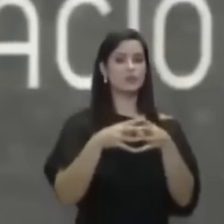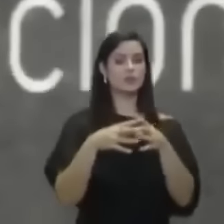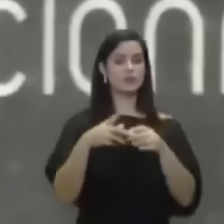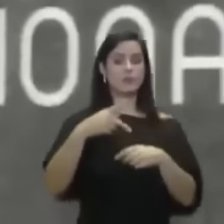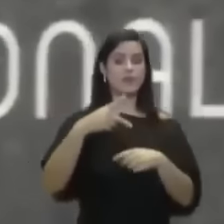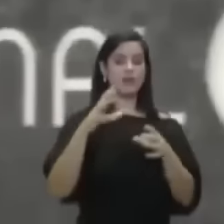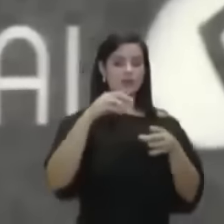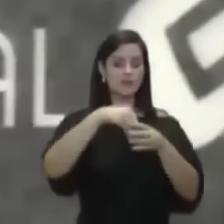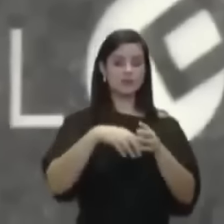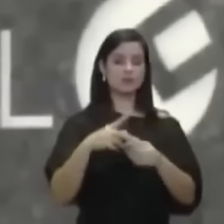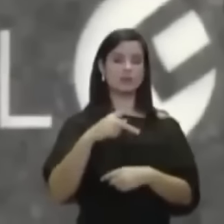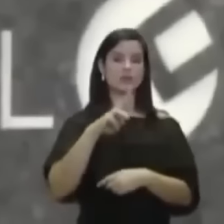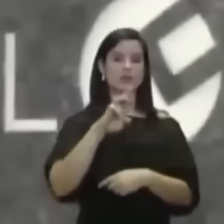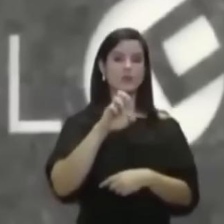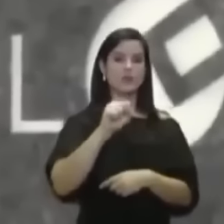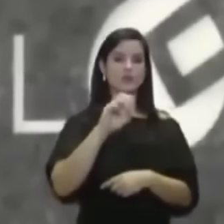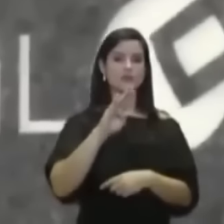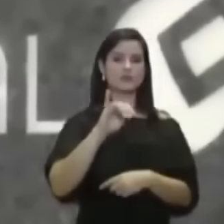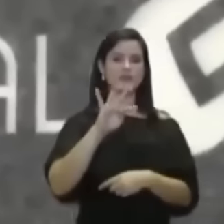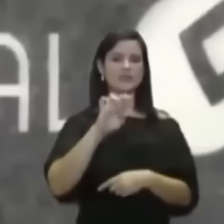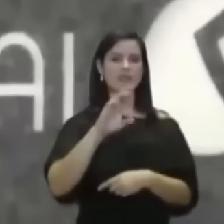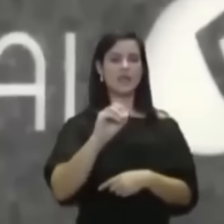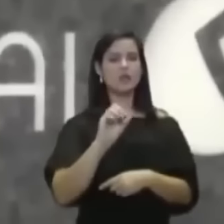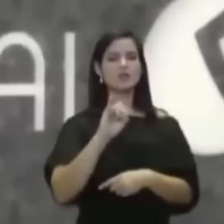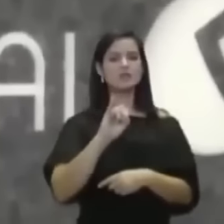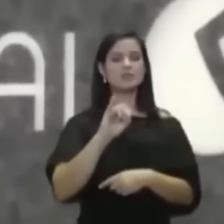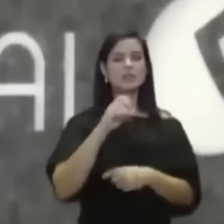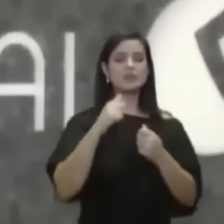para a restauração de um ministro, o que nós faríamos?